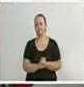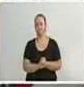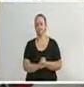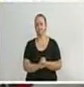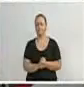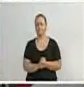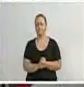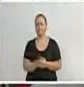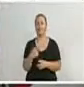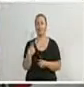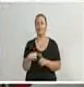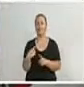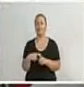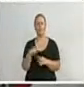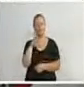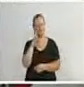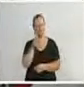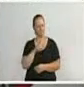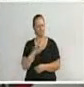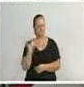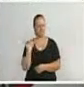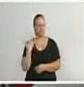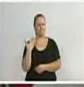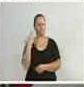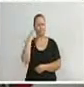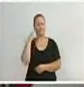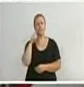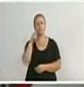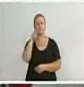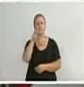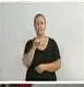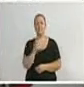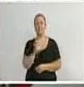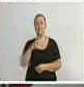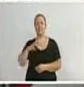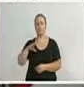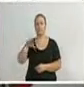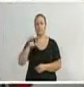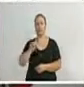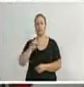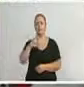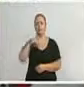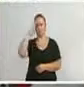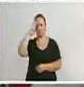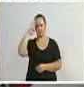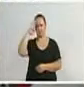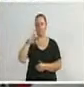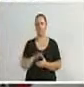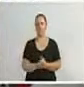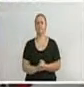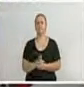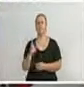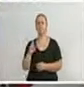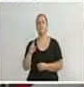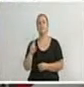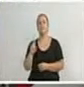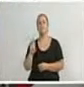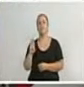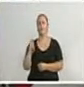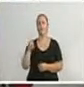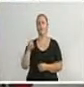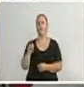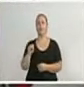no dia 30 de março do Tenente-Coronel Rubens Neumann, comandante do 10º Batalhão da Polícia